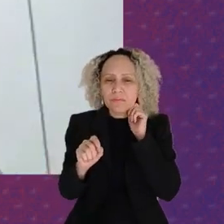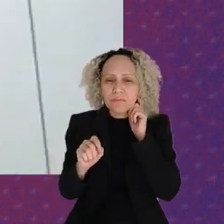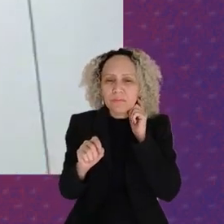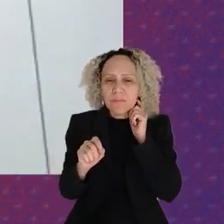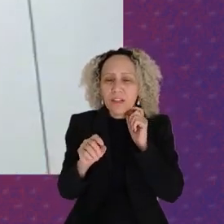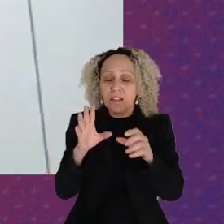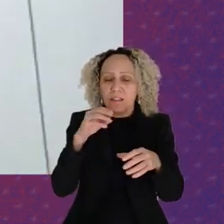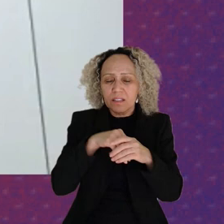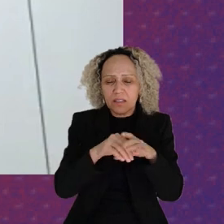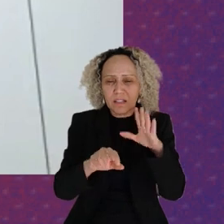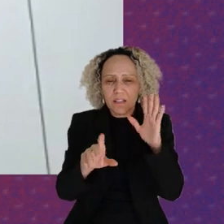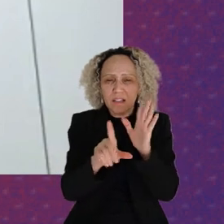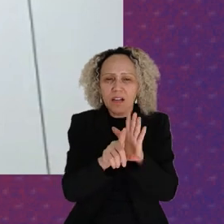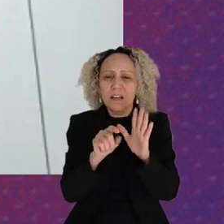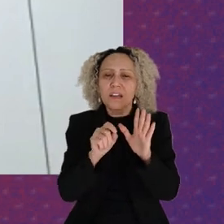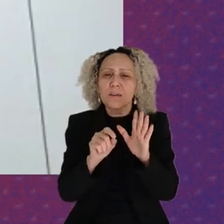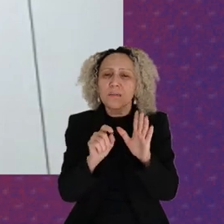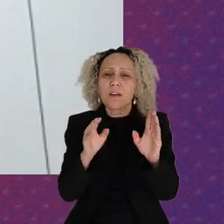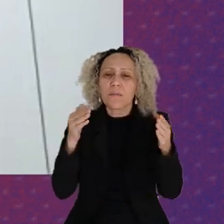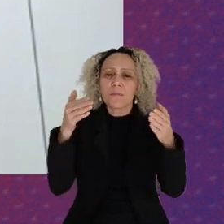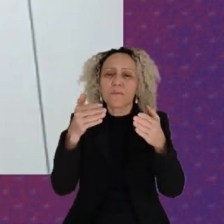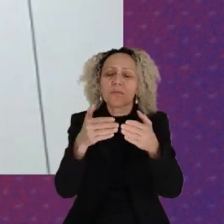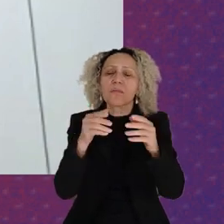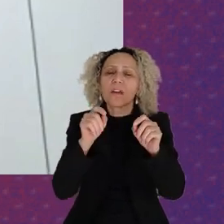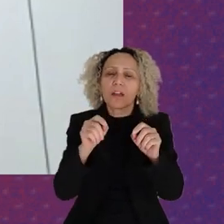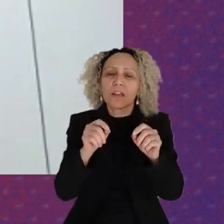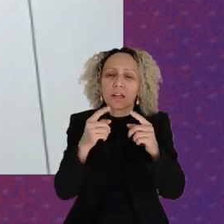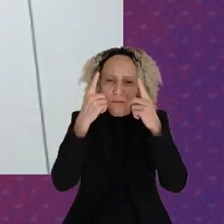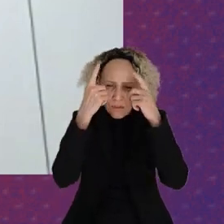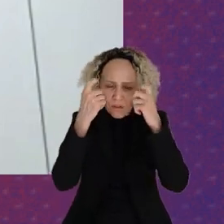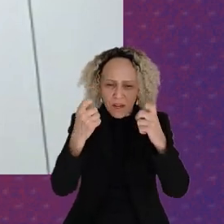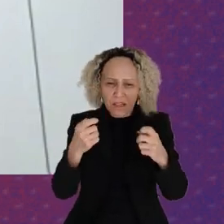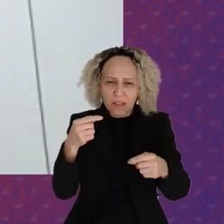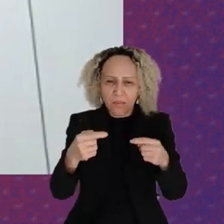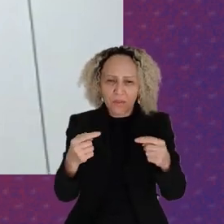lei acerca da violência política, essa lei aí